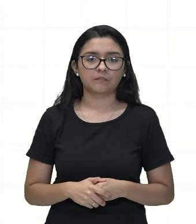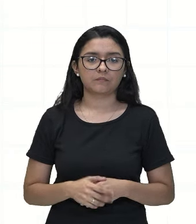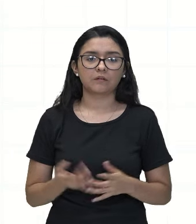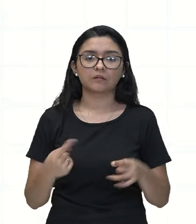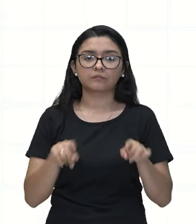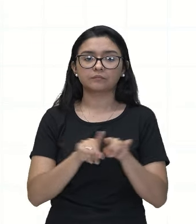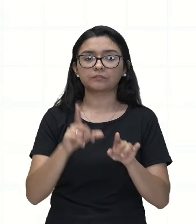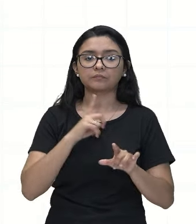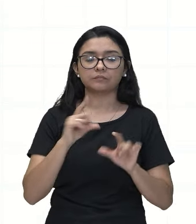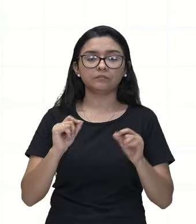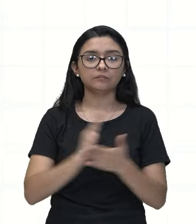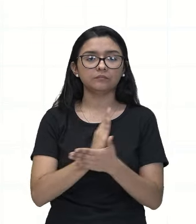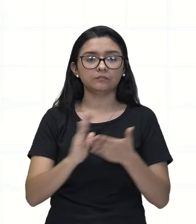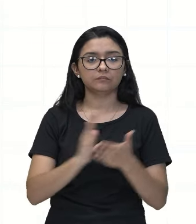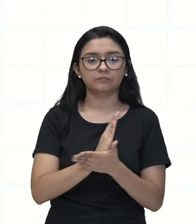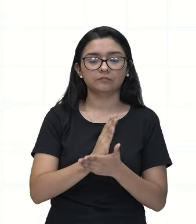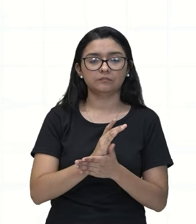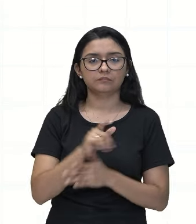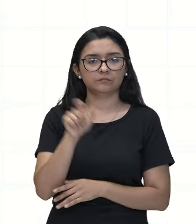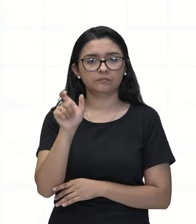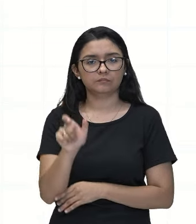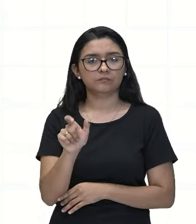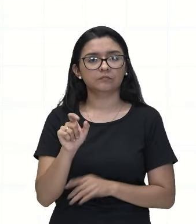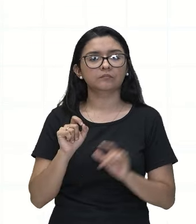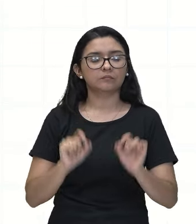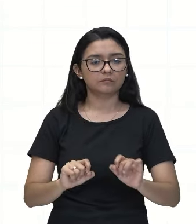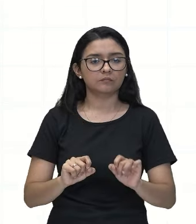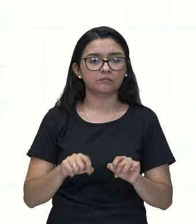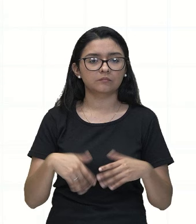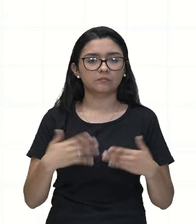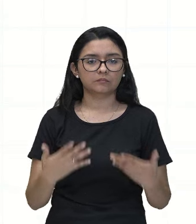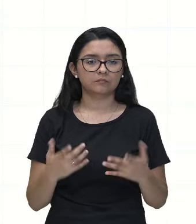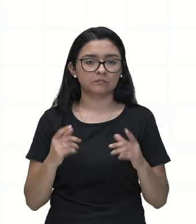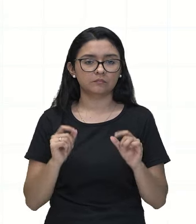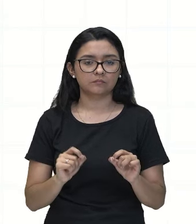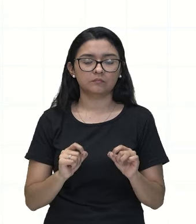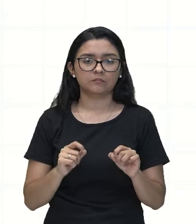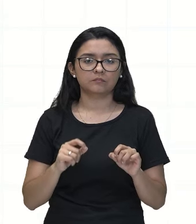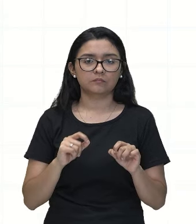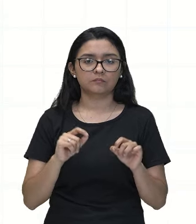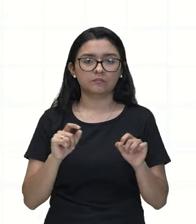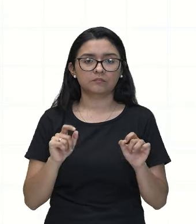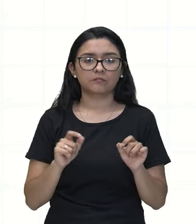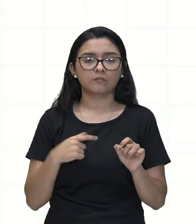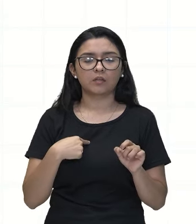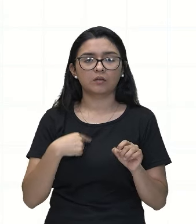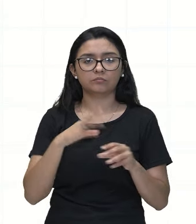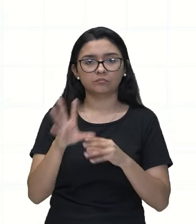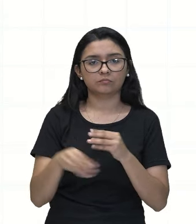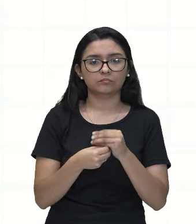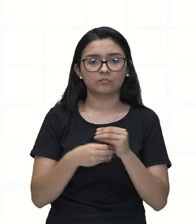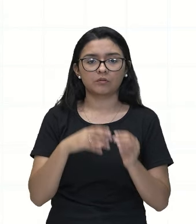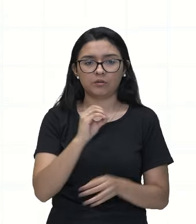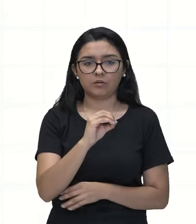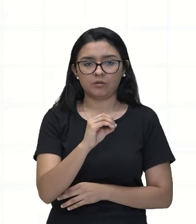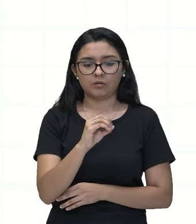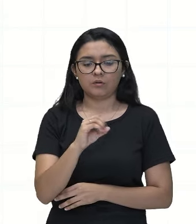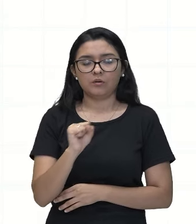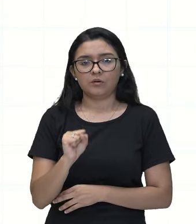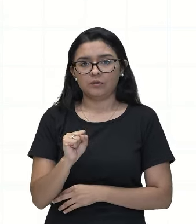palavras também que elas não aceitam o artigo os como é o caso da palavra Minas